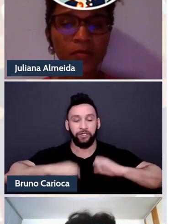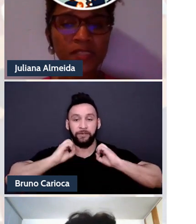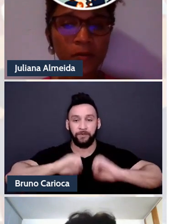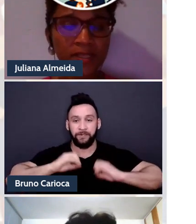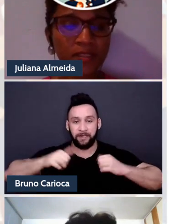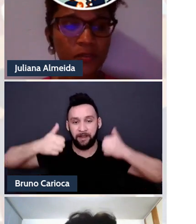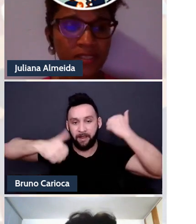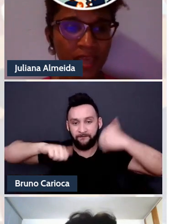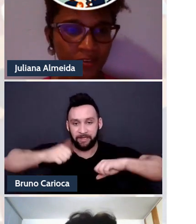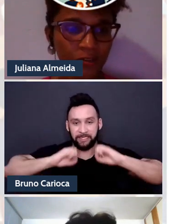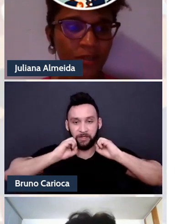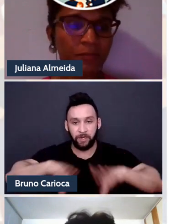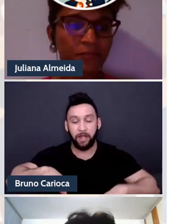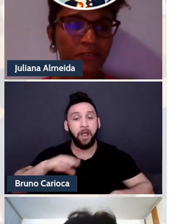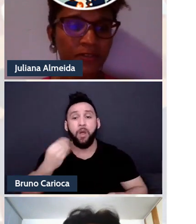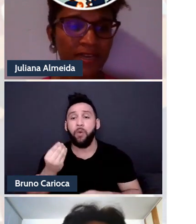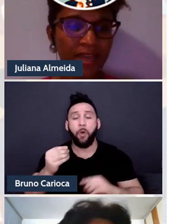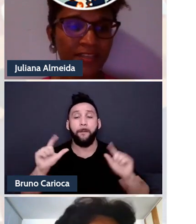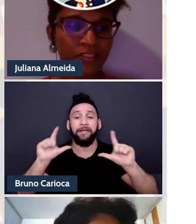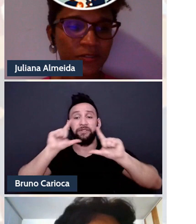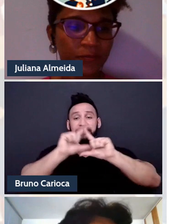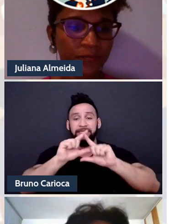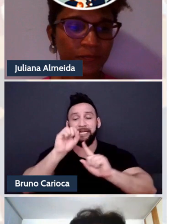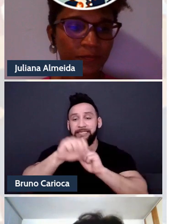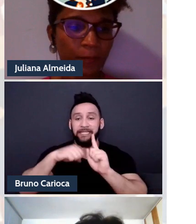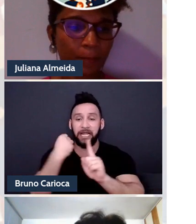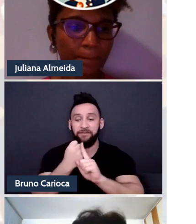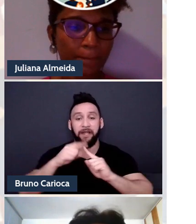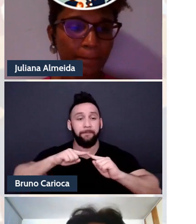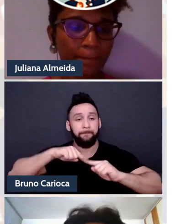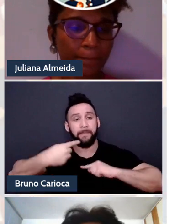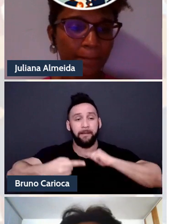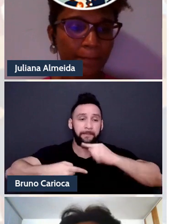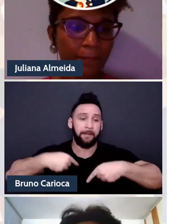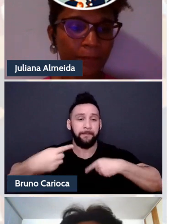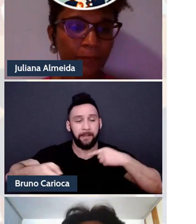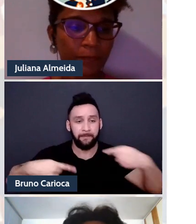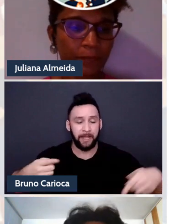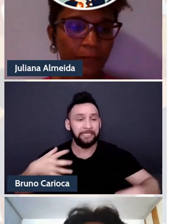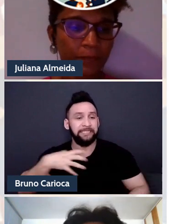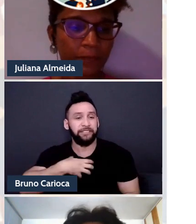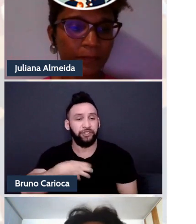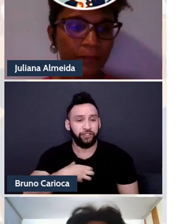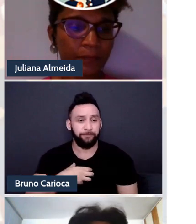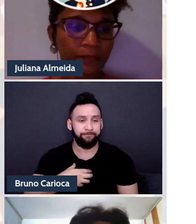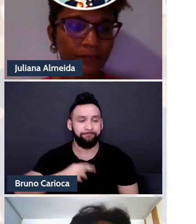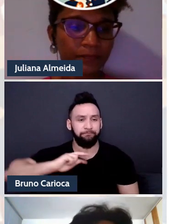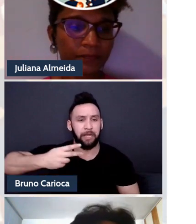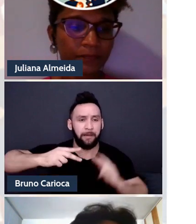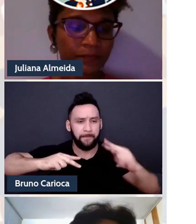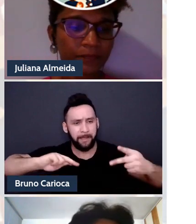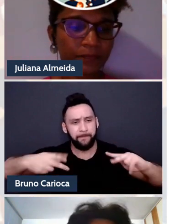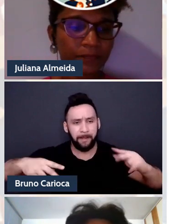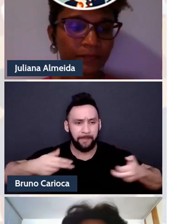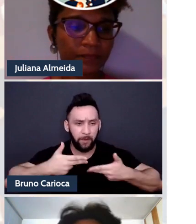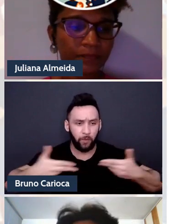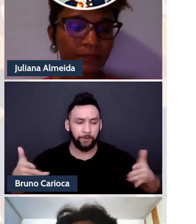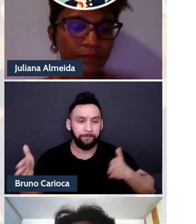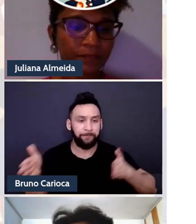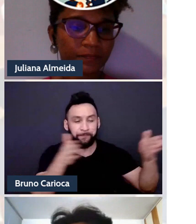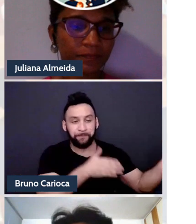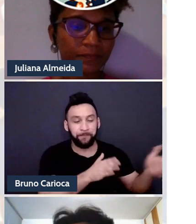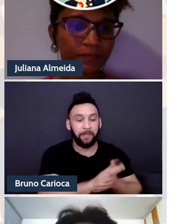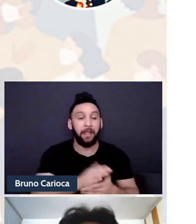Educacional e Consequências Sociais. Professora Gladys. Muito obrigada, Juliana. Boa tarde a todas, a todos, a